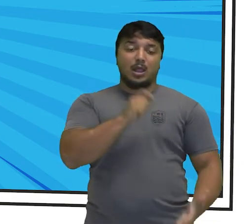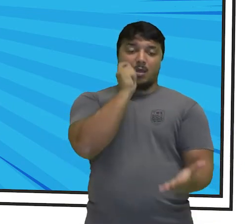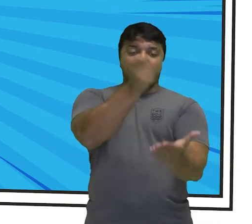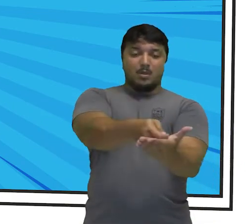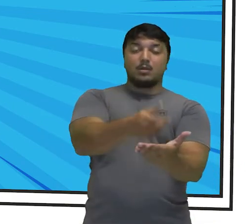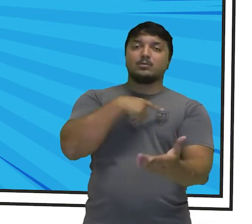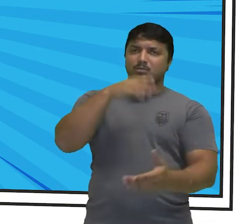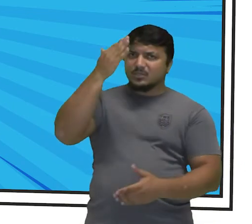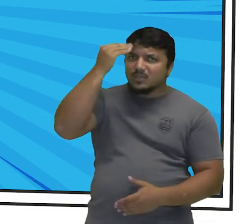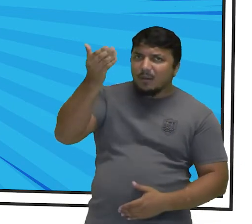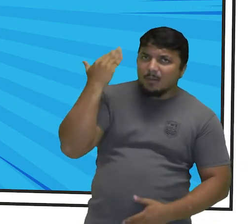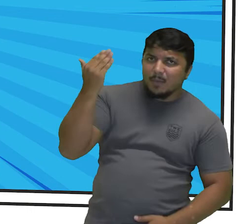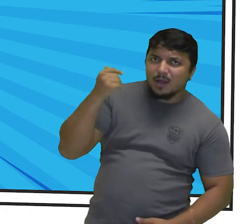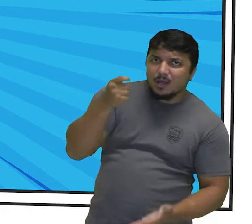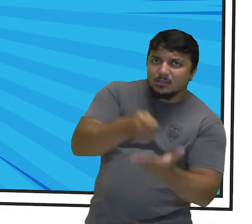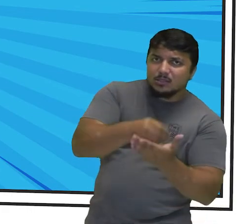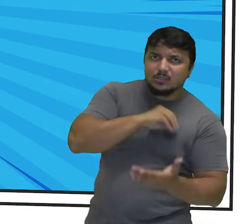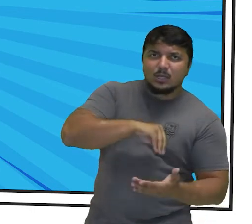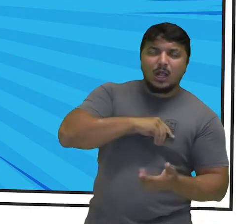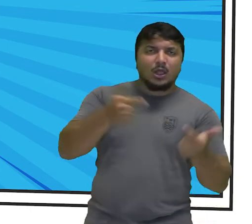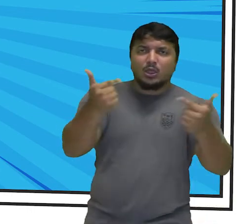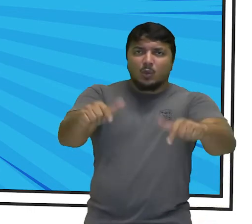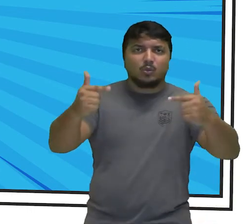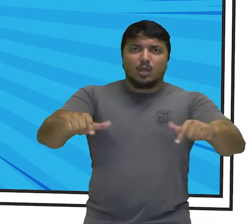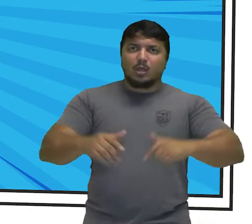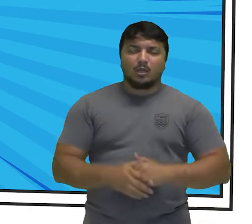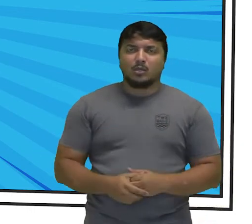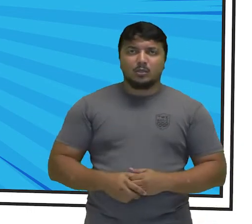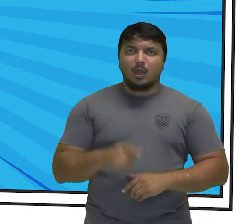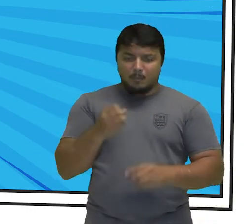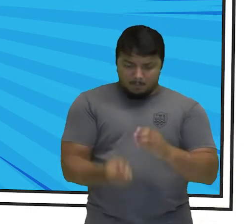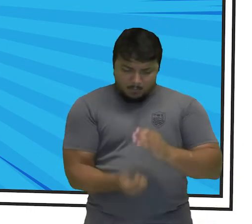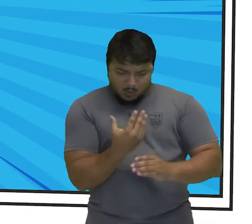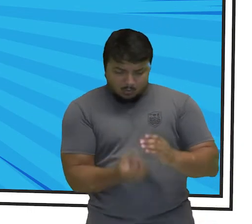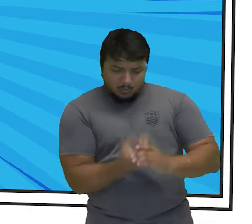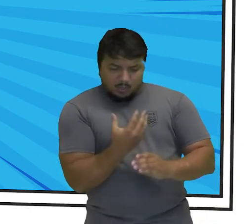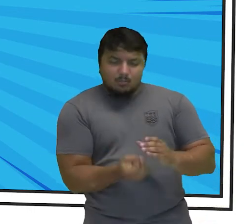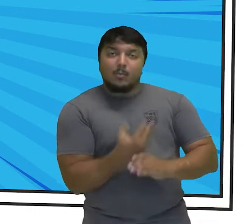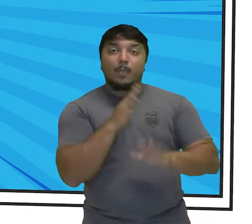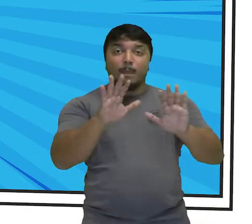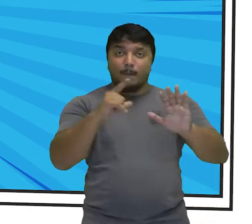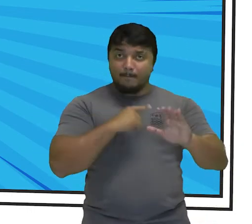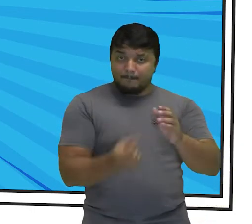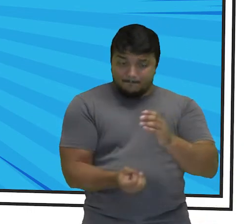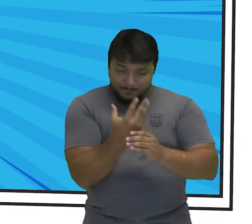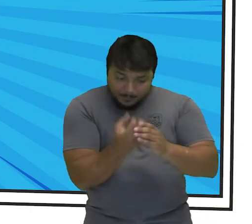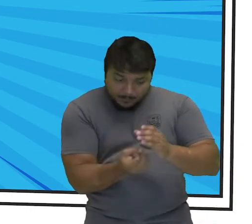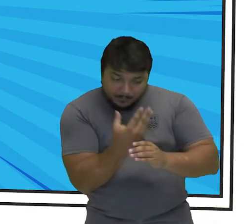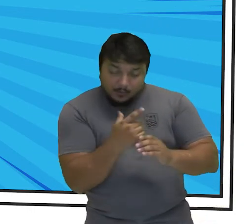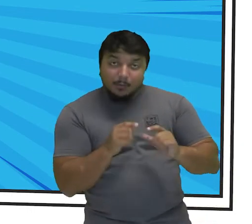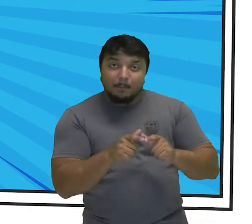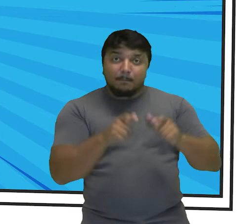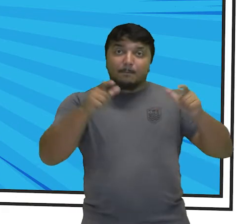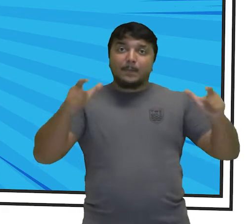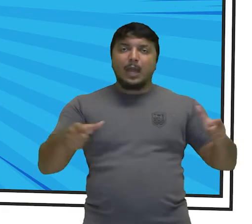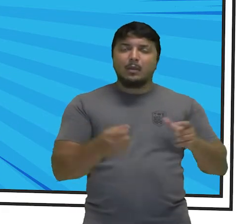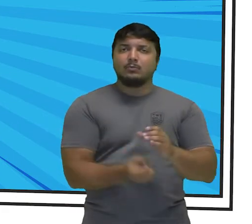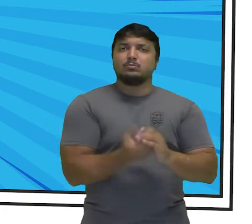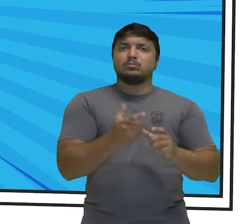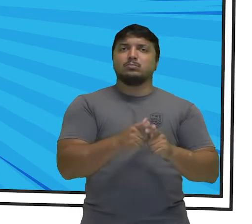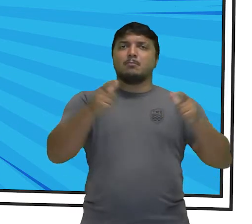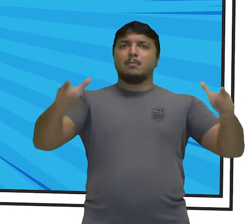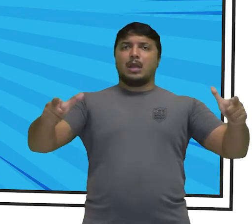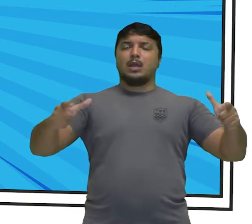que antes não existia assalariamento? As pessoas ganhavam por produção. Mas como se produziu mais para se ganhar mais,